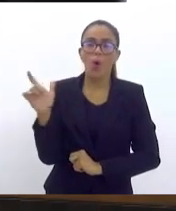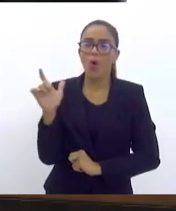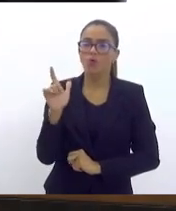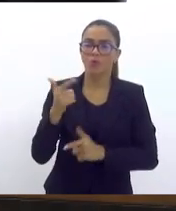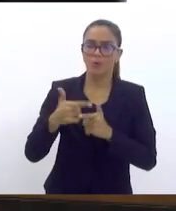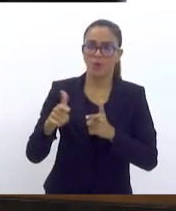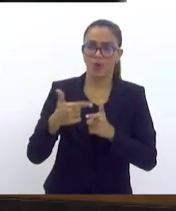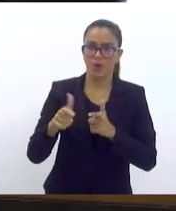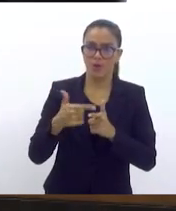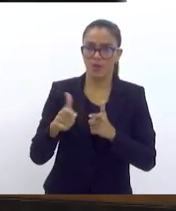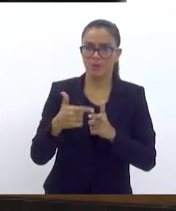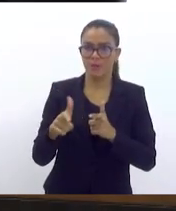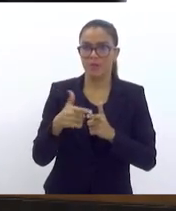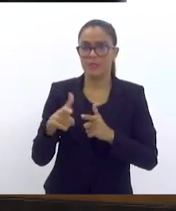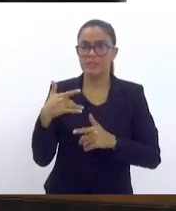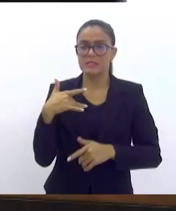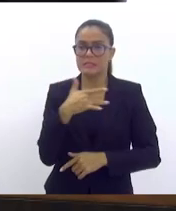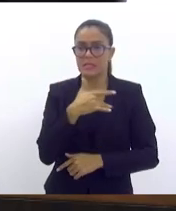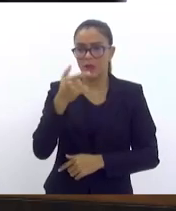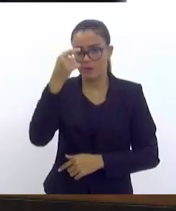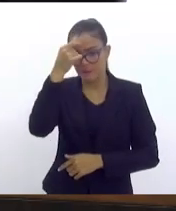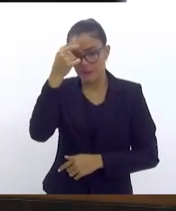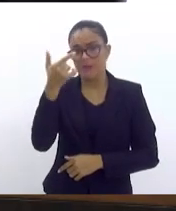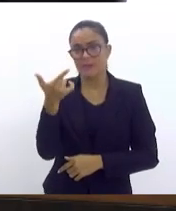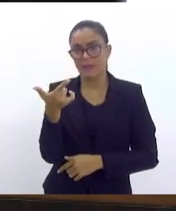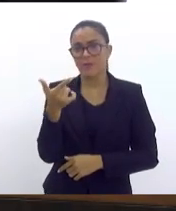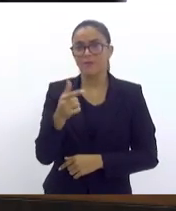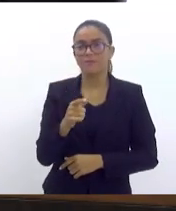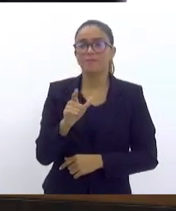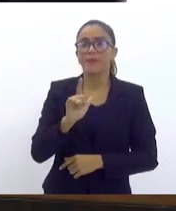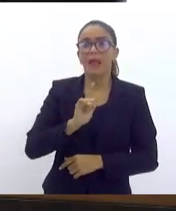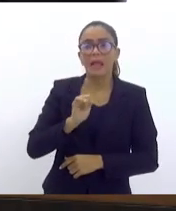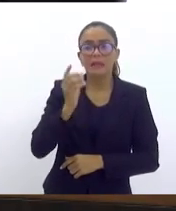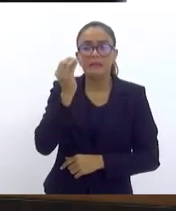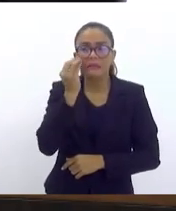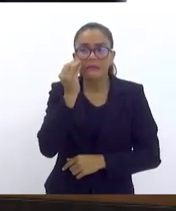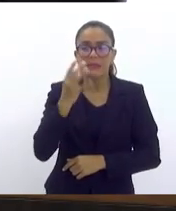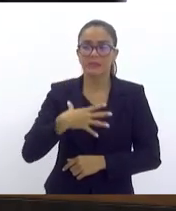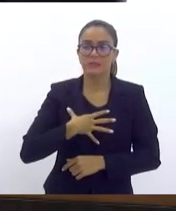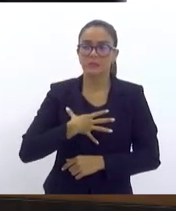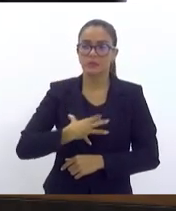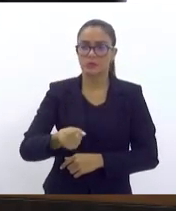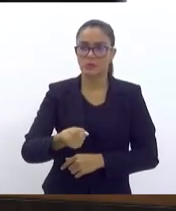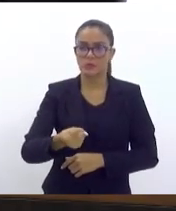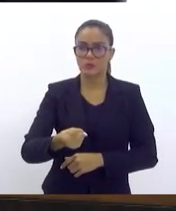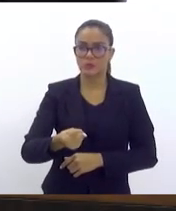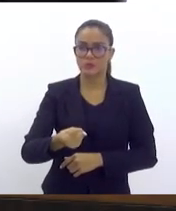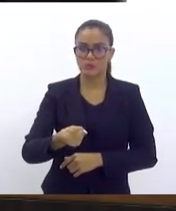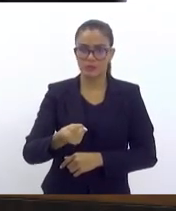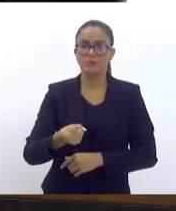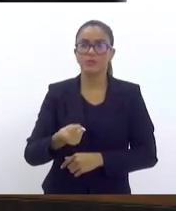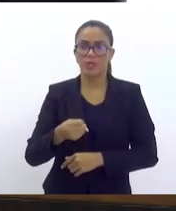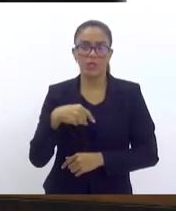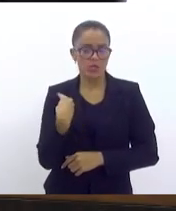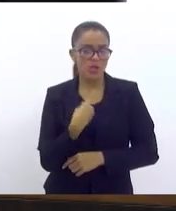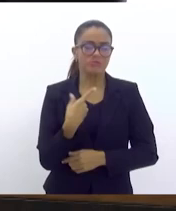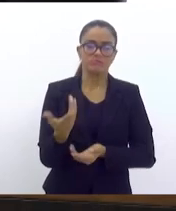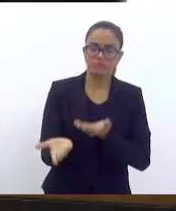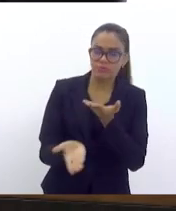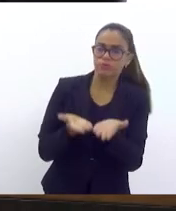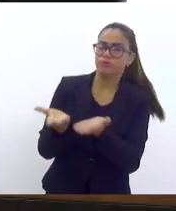né de saúde mental ela tenta o suicídio nós estamos sempre atendendo